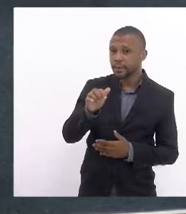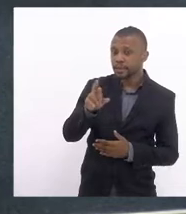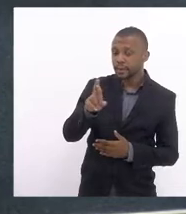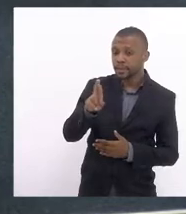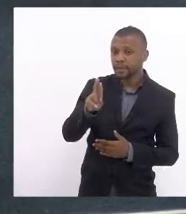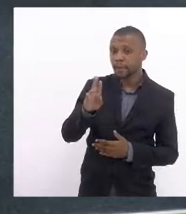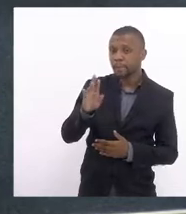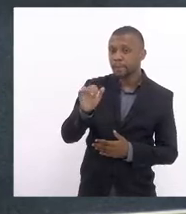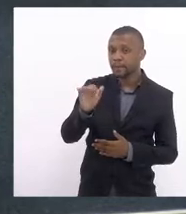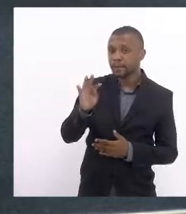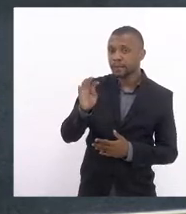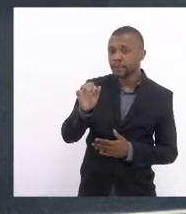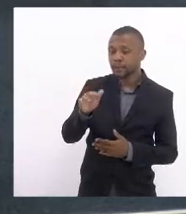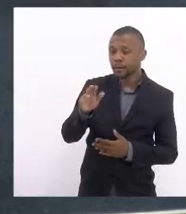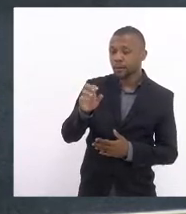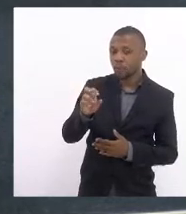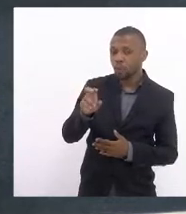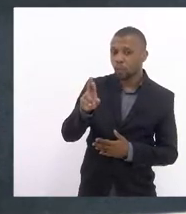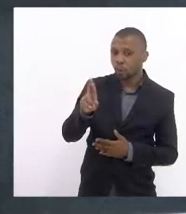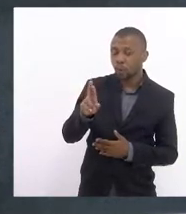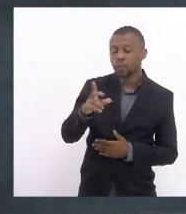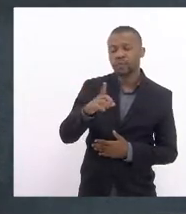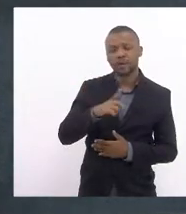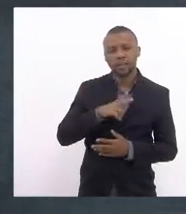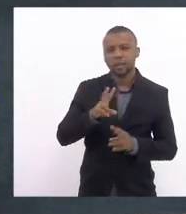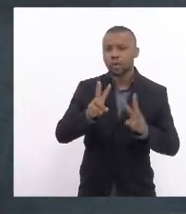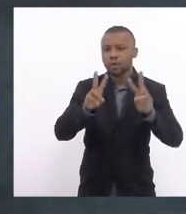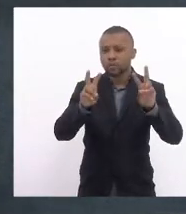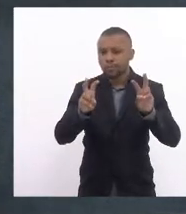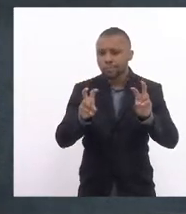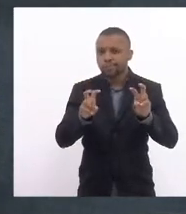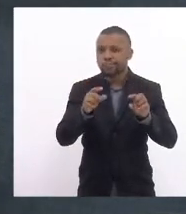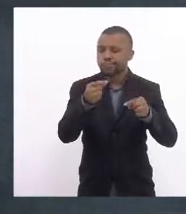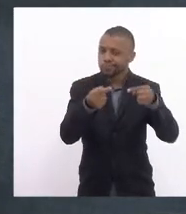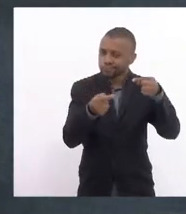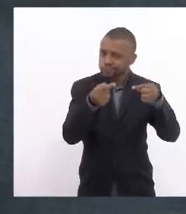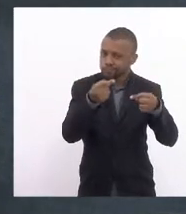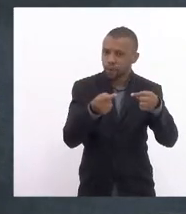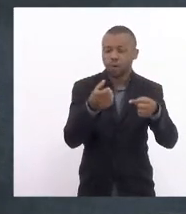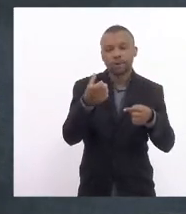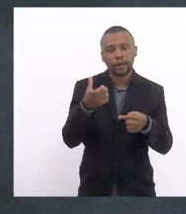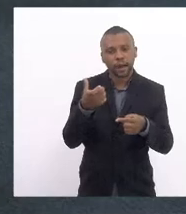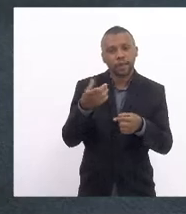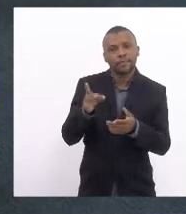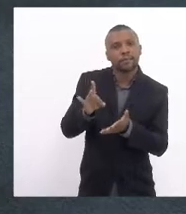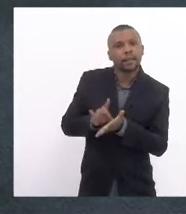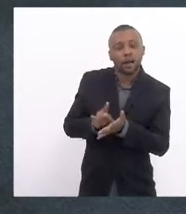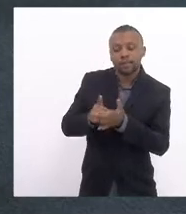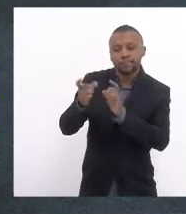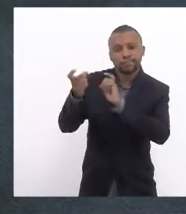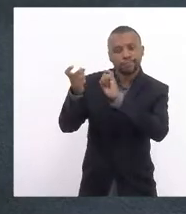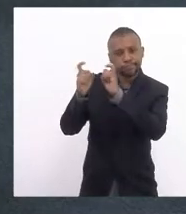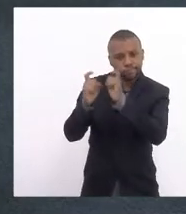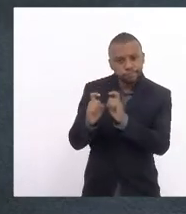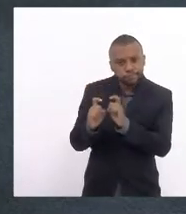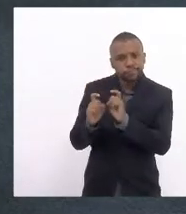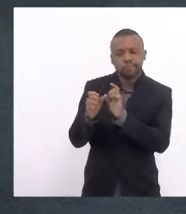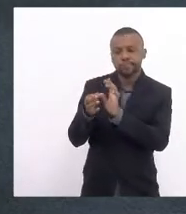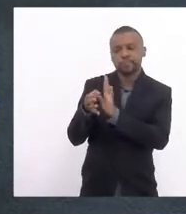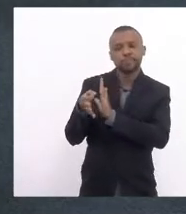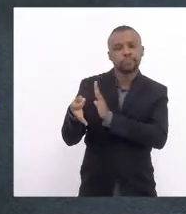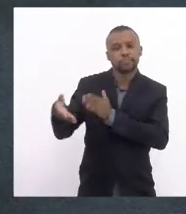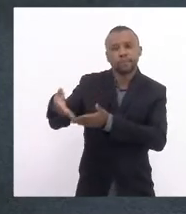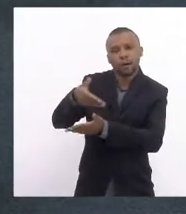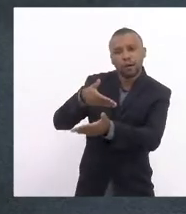preside esta ordem do dia. Eu quero, naturalmente, participar deste debate, como já tenho feito. Eu